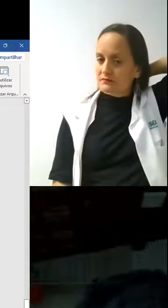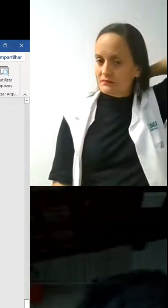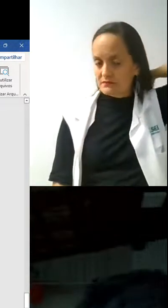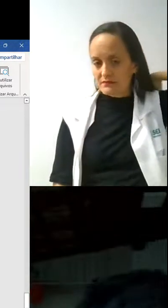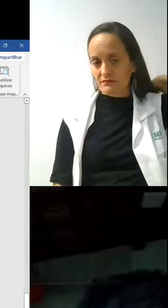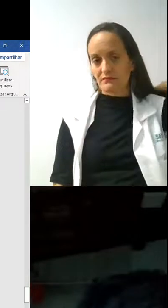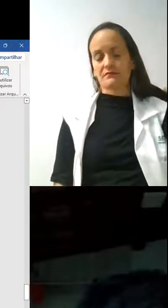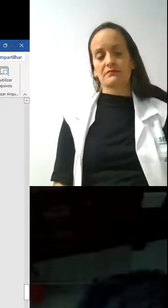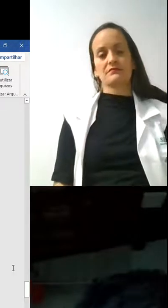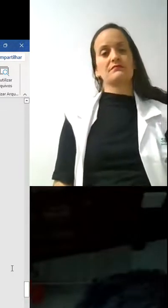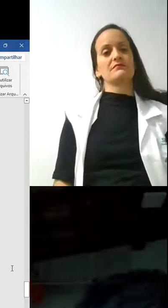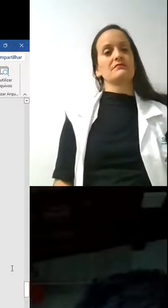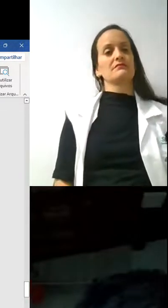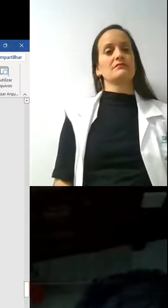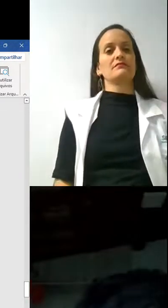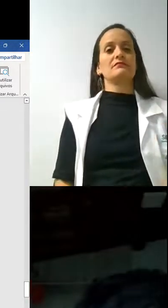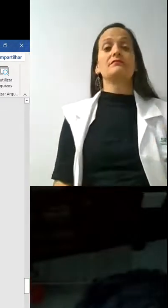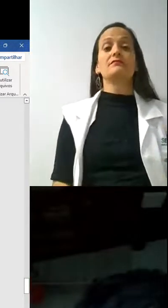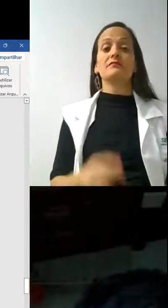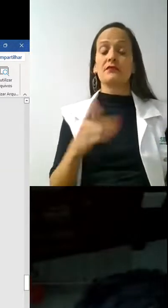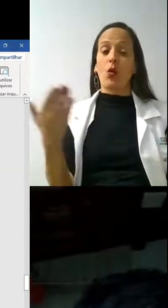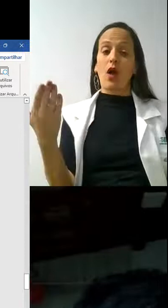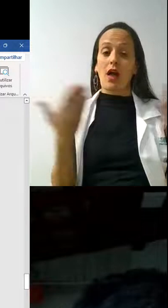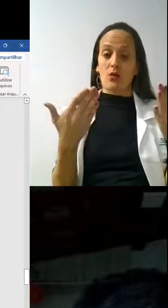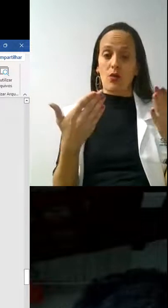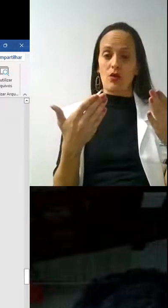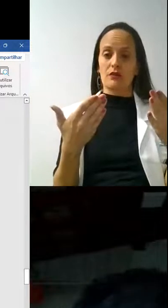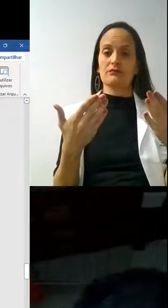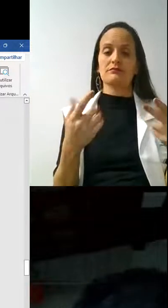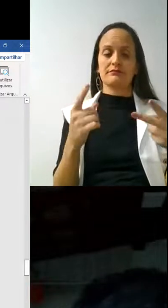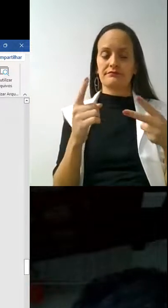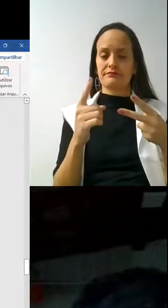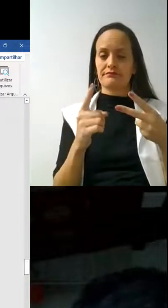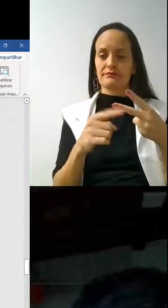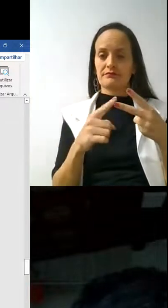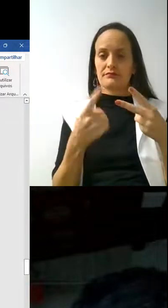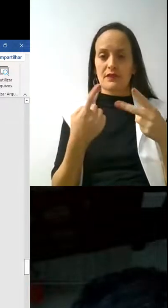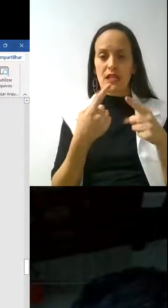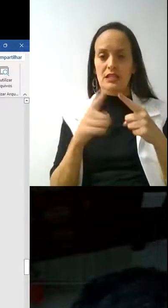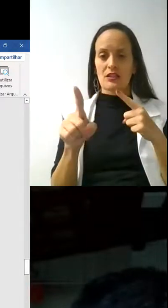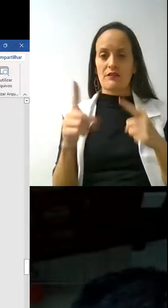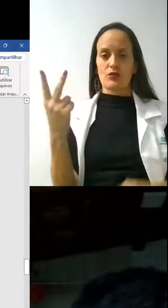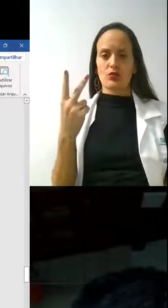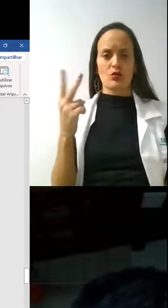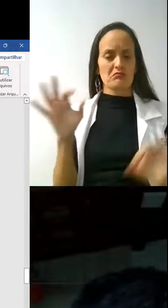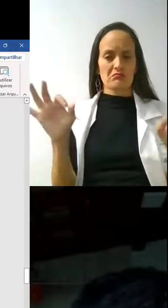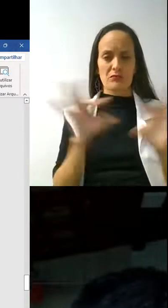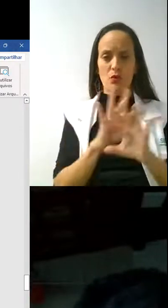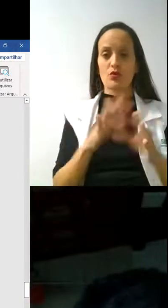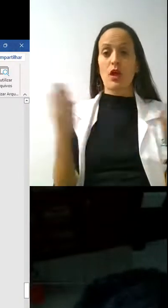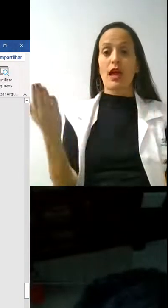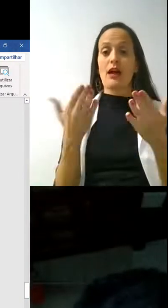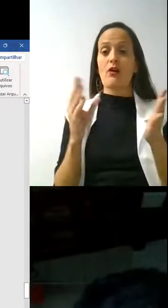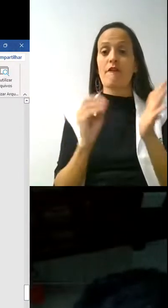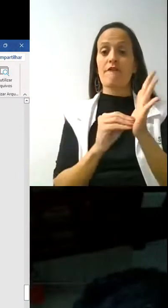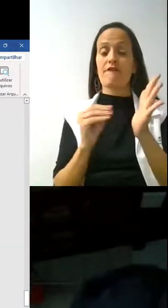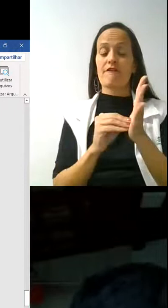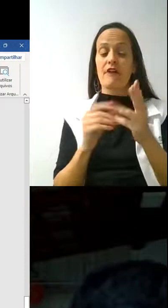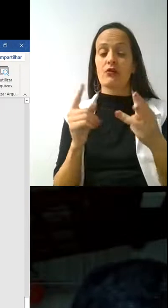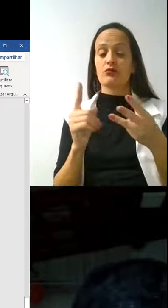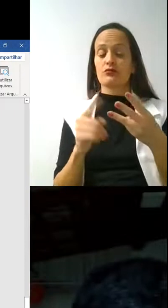Então, ó, desafio 2 feito. Beleza? Só falta agora o desafio 3. Então, ó,